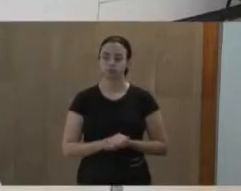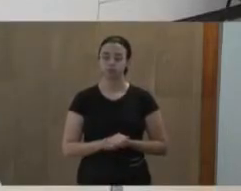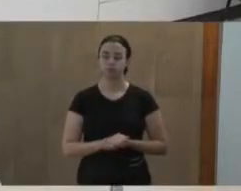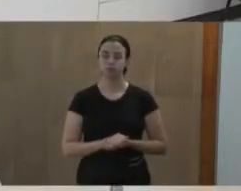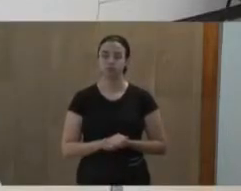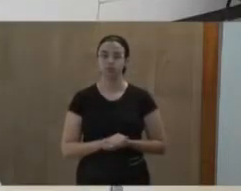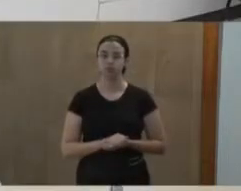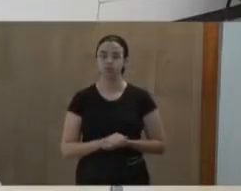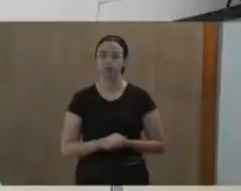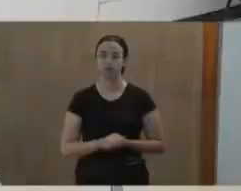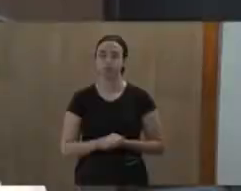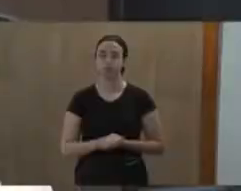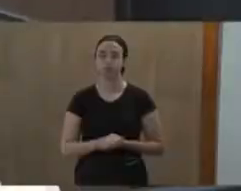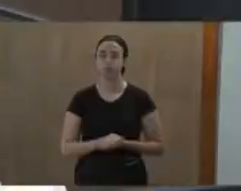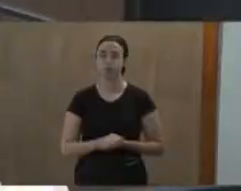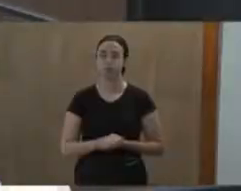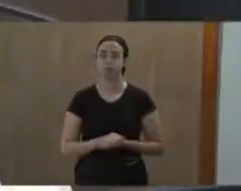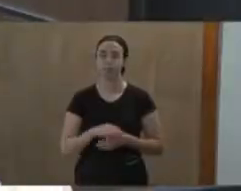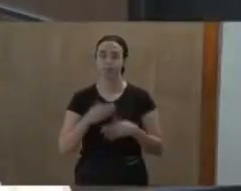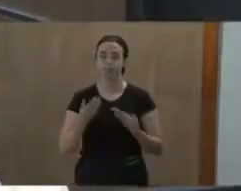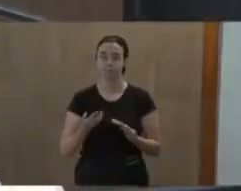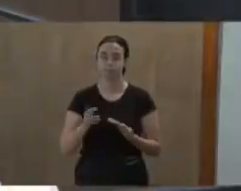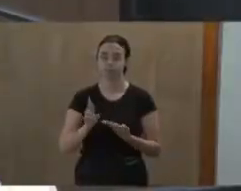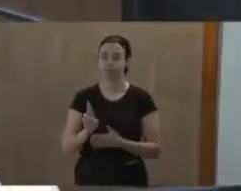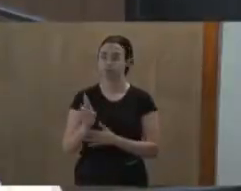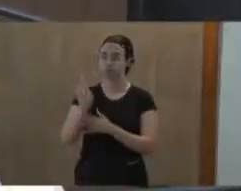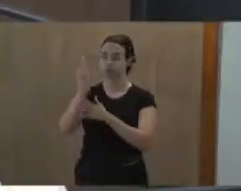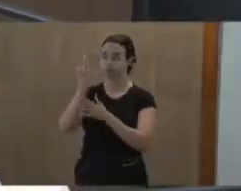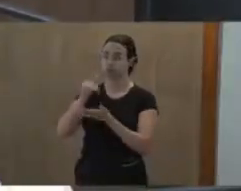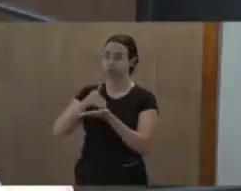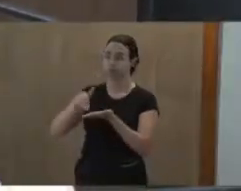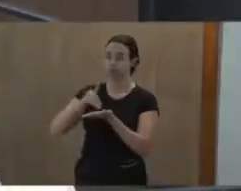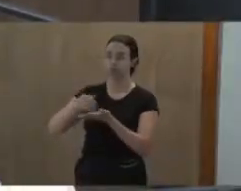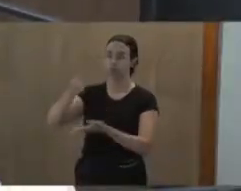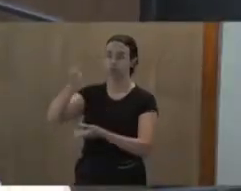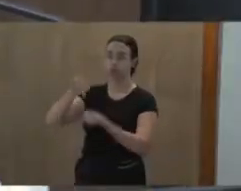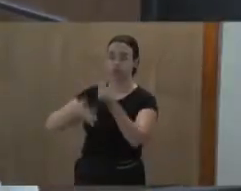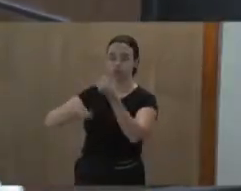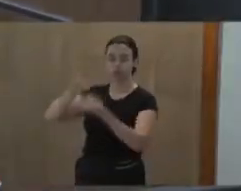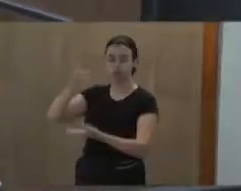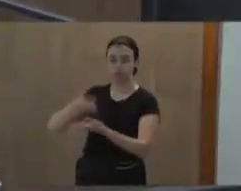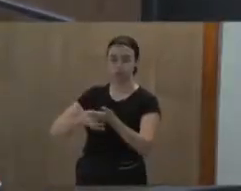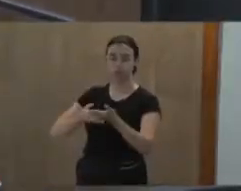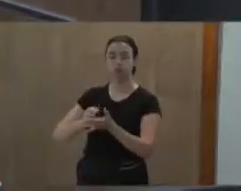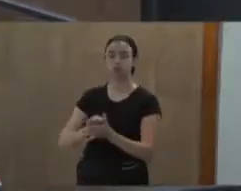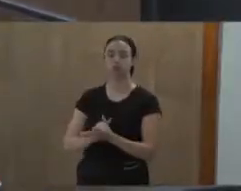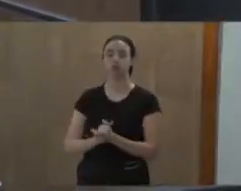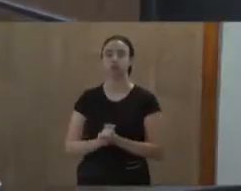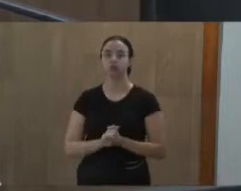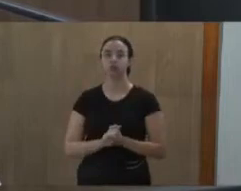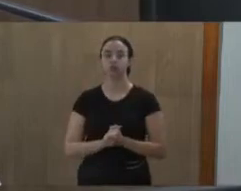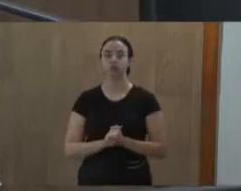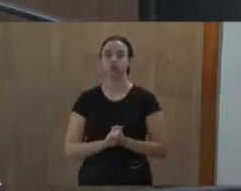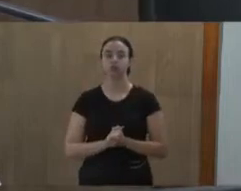Passo a palavra ao seu representante da secretaria para apresentar